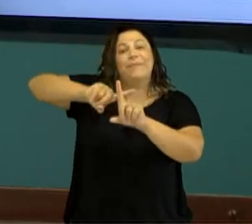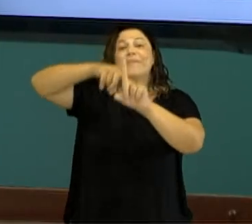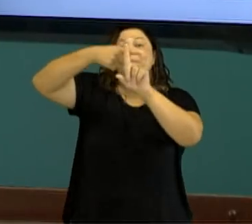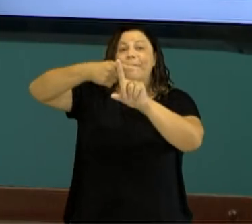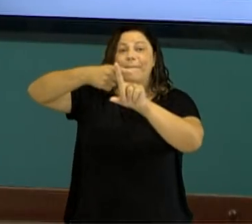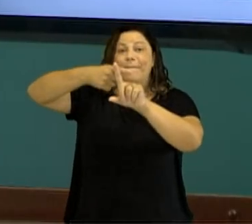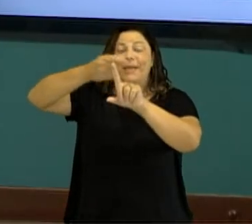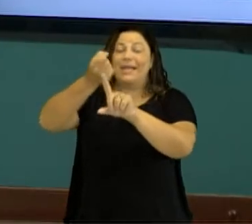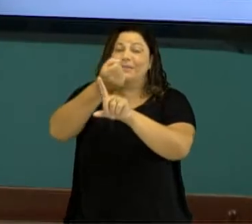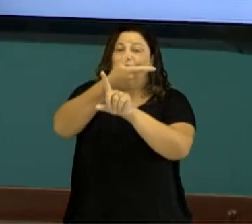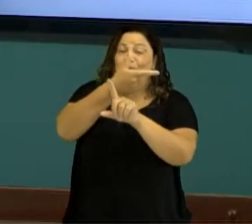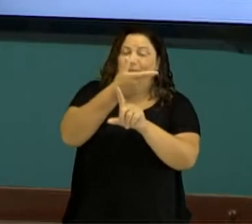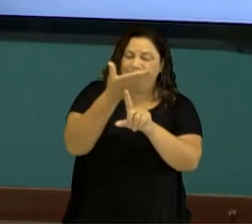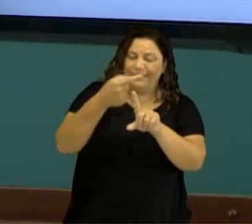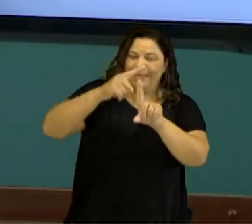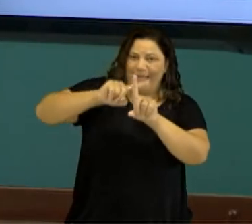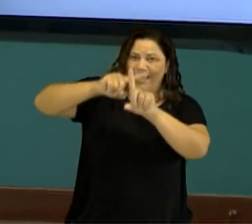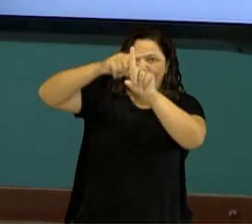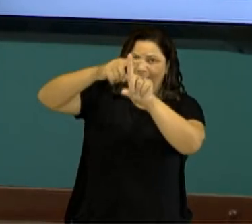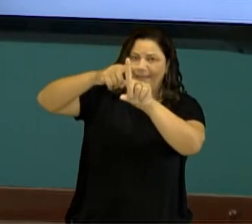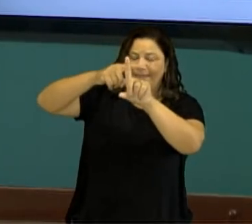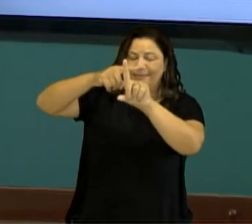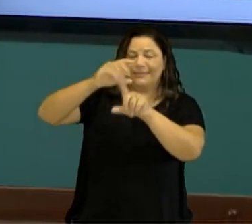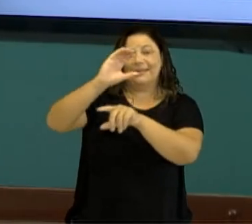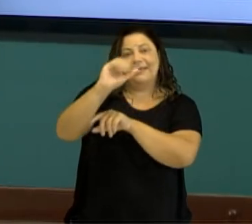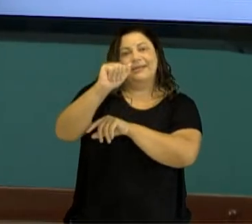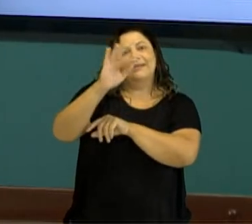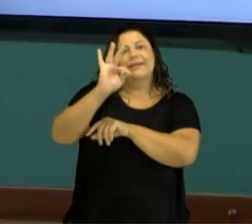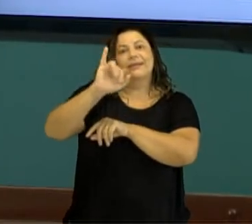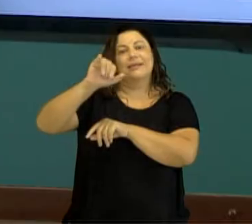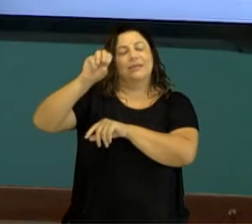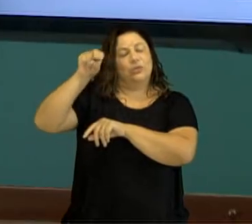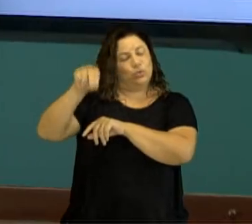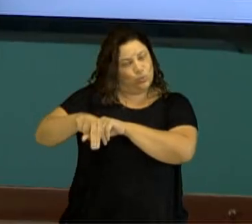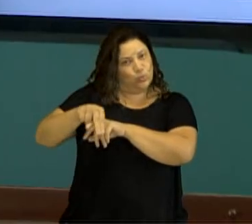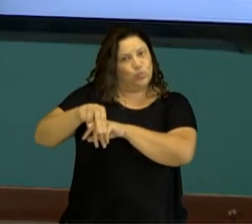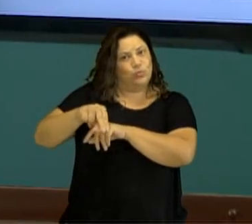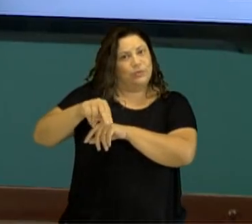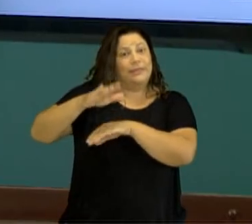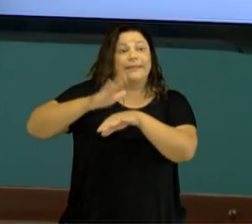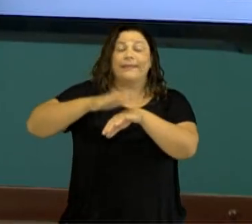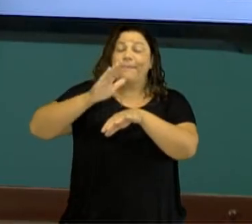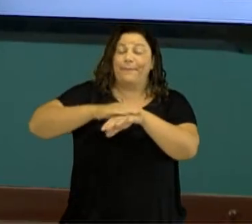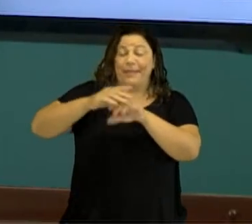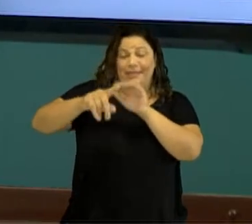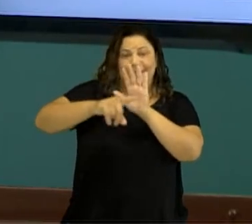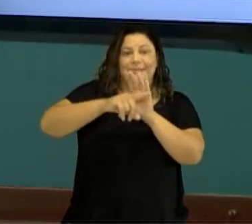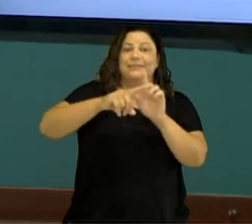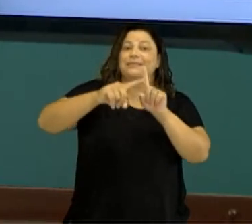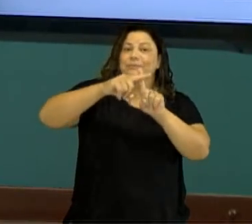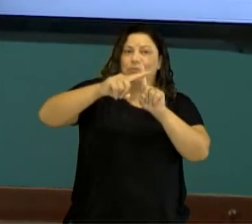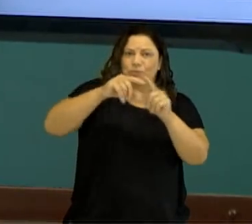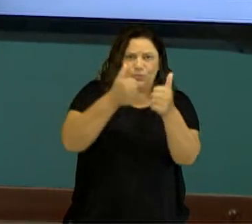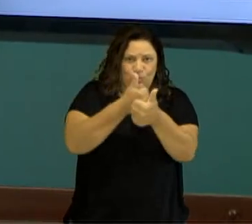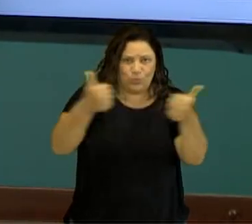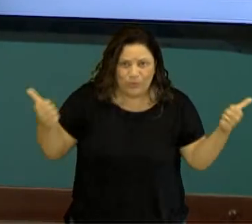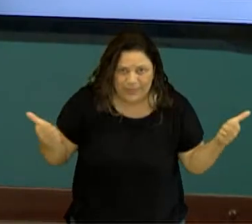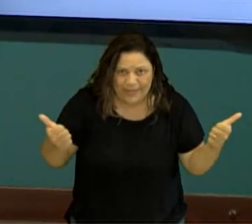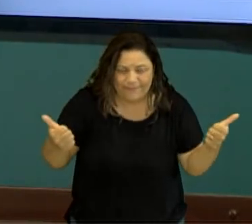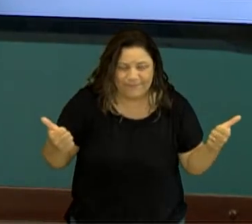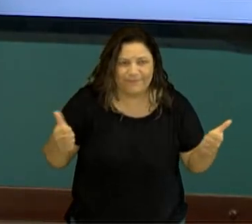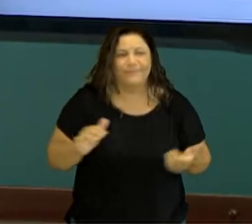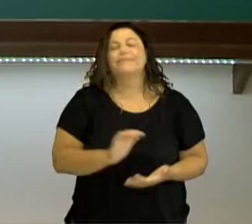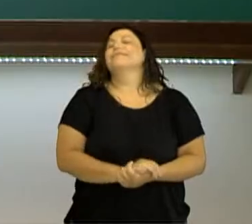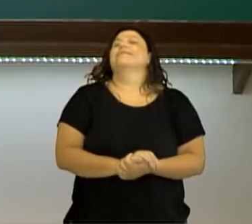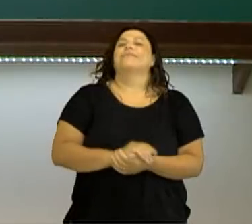do que negativa, eu vou chamar de íon cátion, íon positivo, porque ele tem mais carga positiva. Tá bom, gente? É assim que a gente